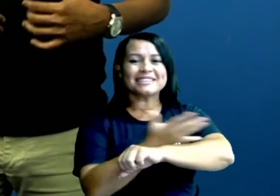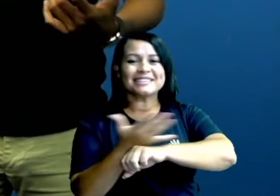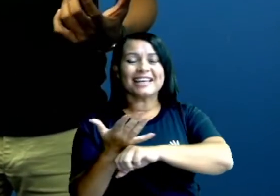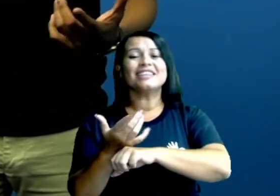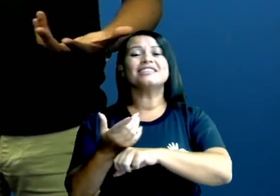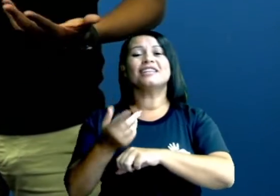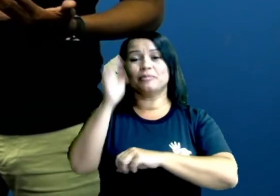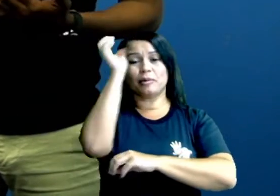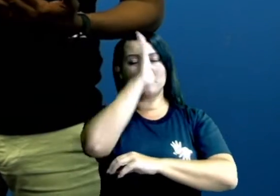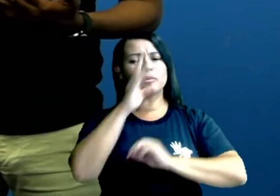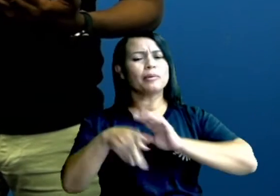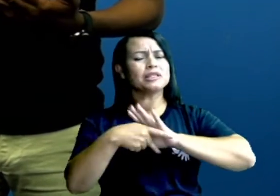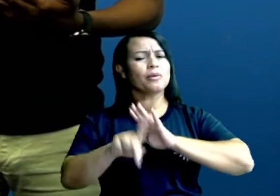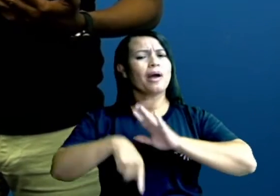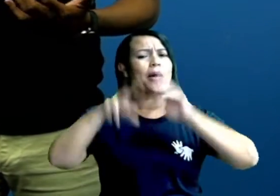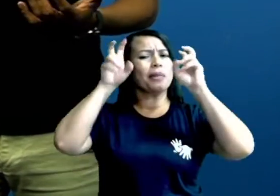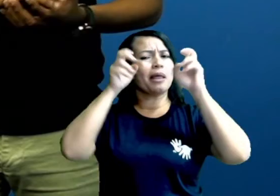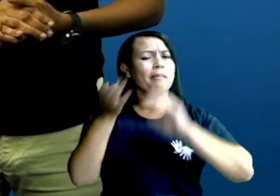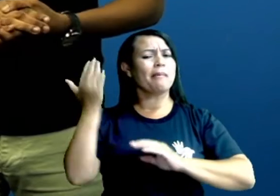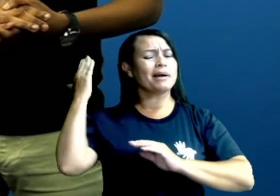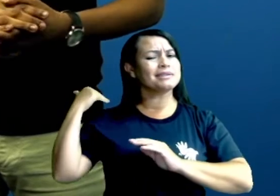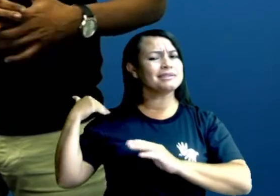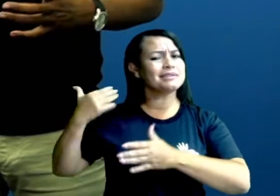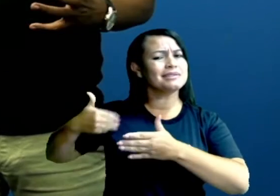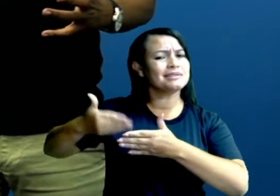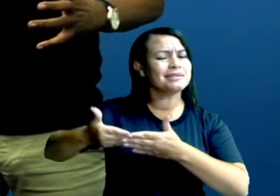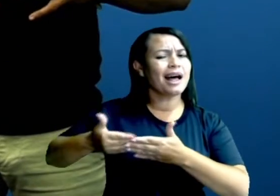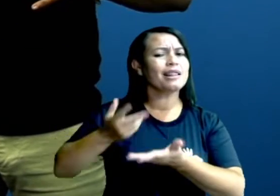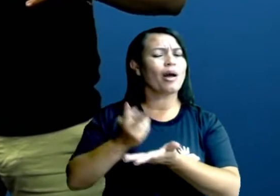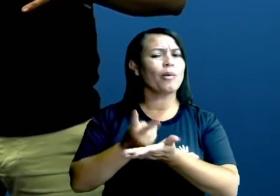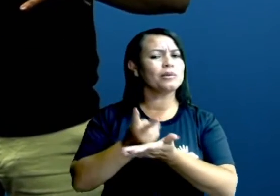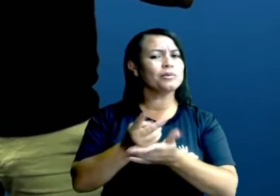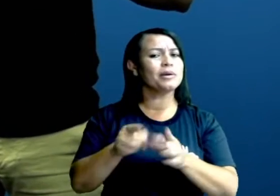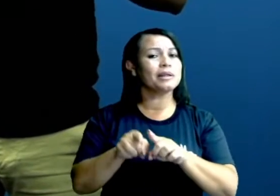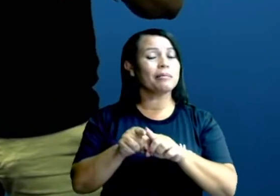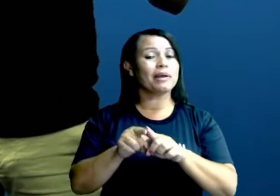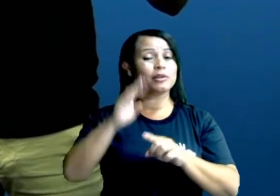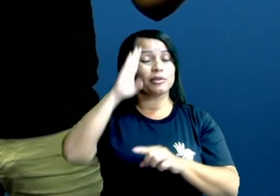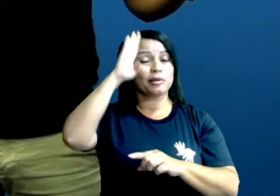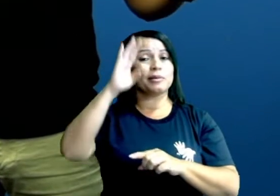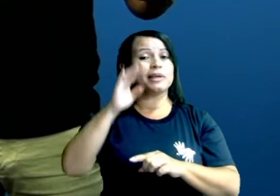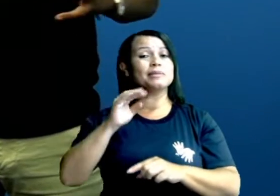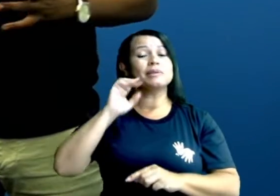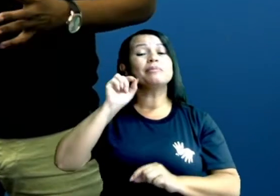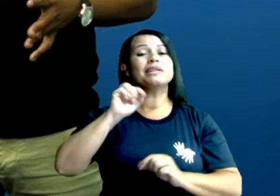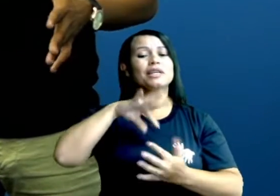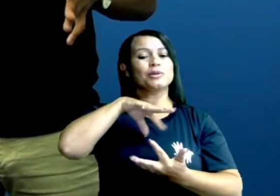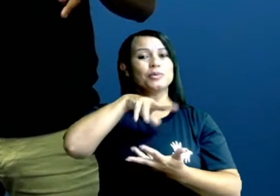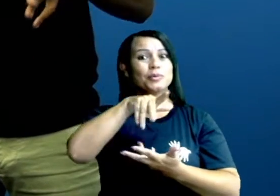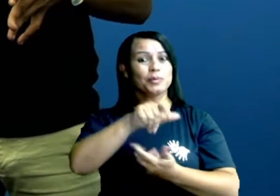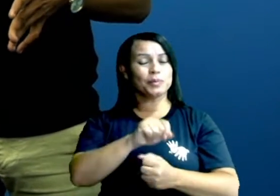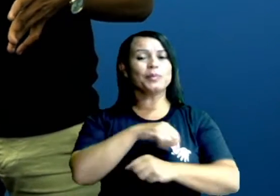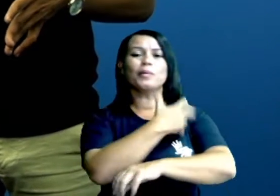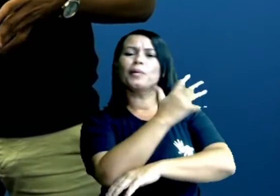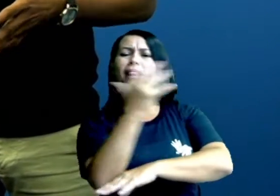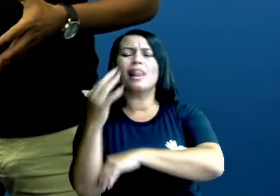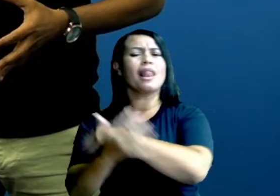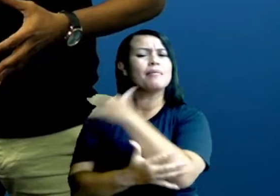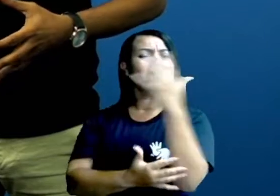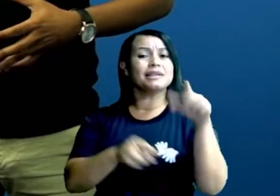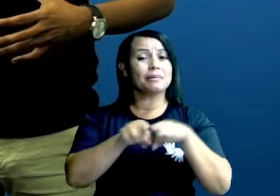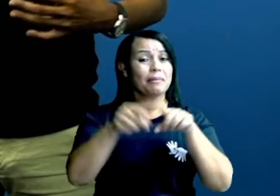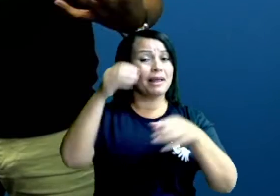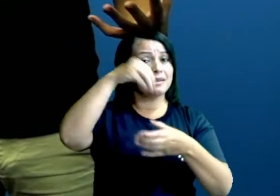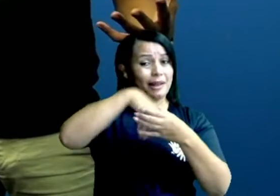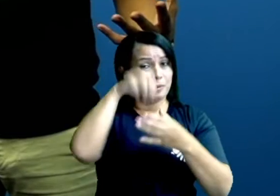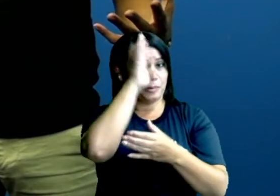bom? Esse tema é uma continuação do tema da aula passada, né, onde a gente viu as principais paisagens vegetais do mundo. Então, em se tratando do